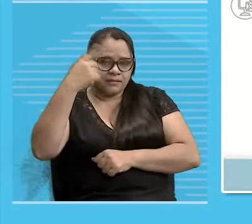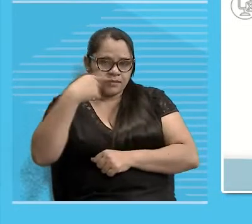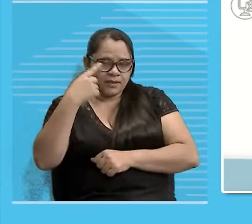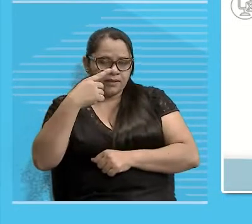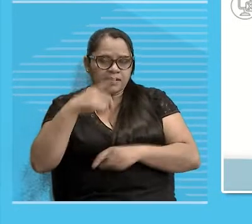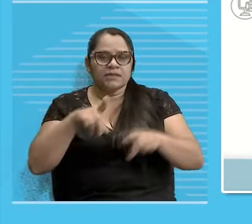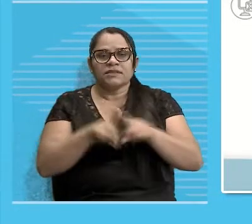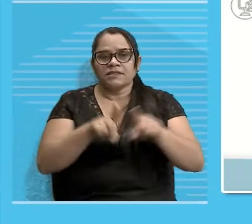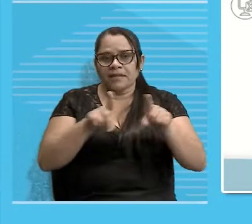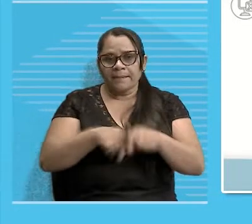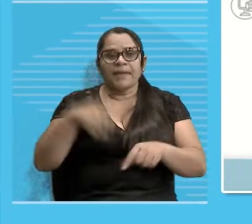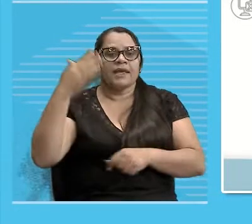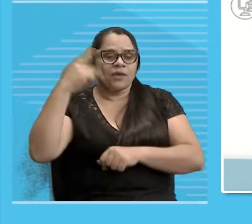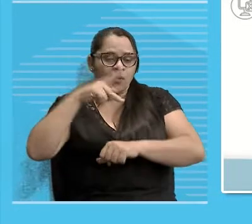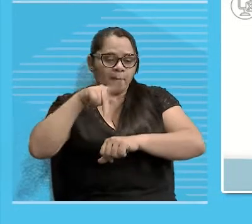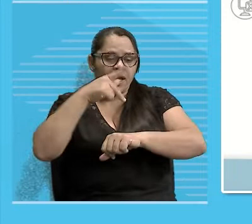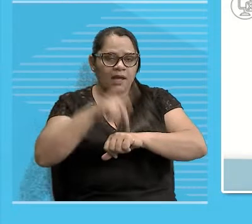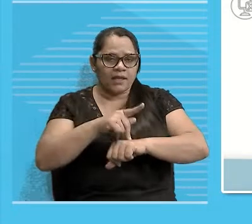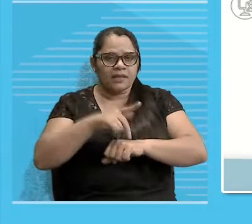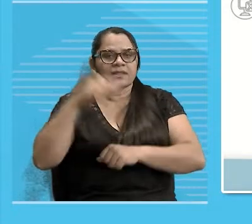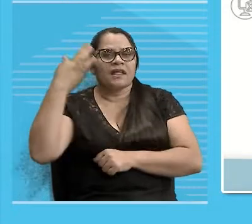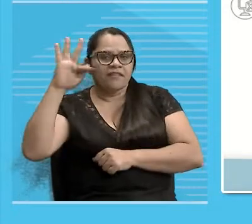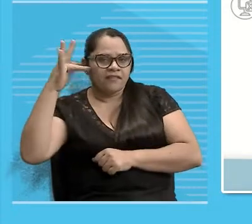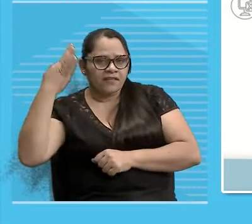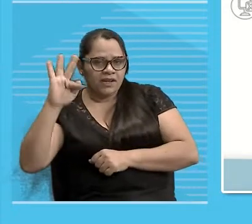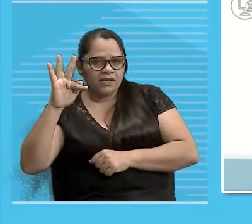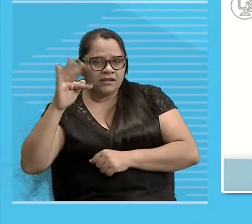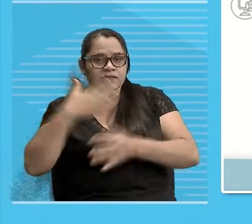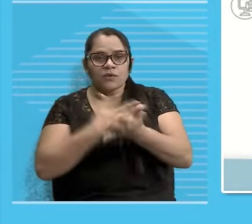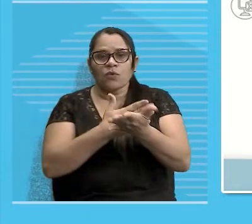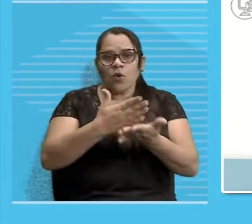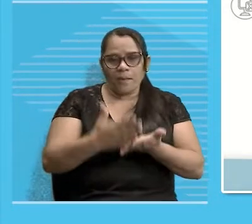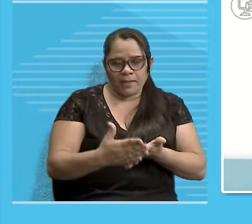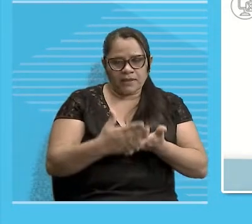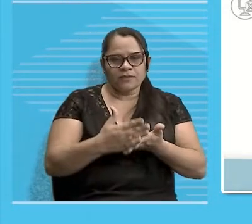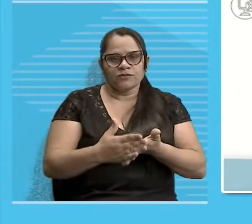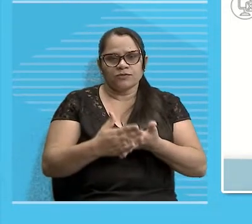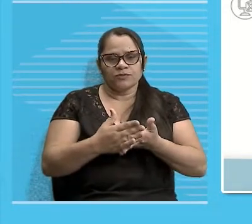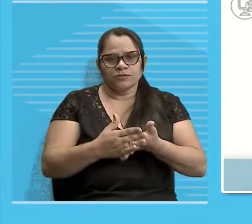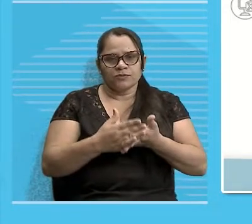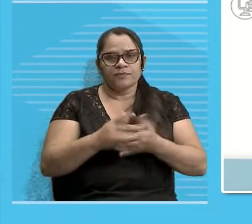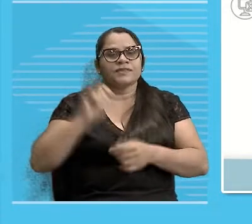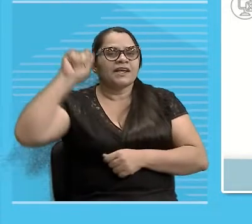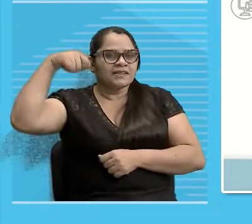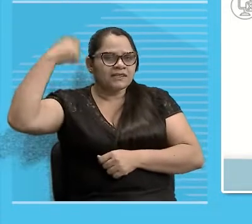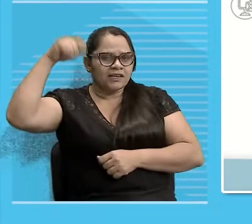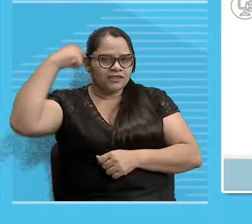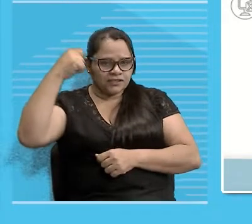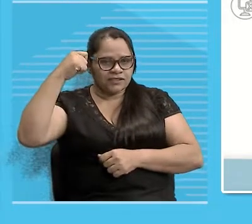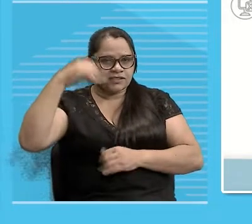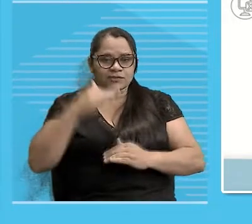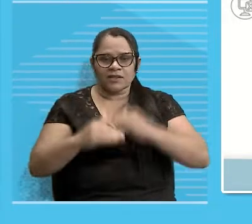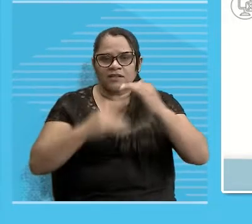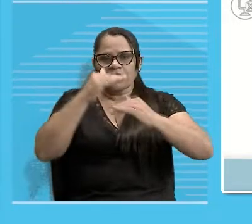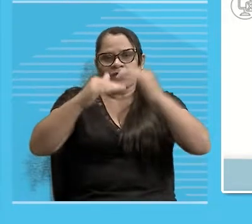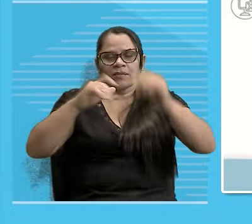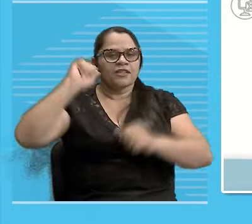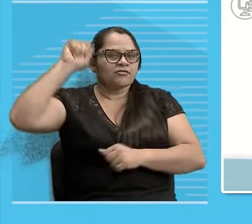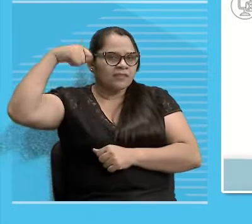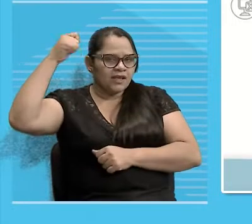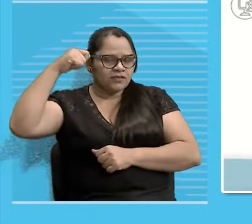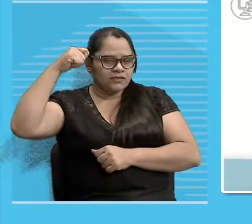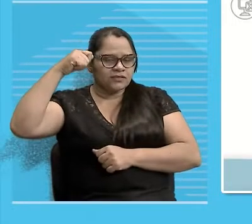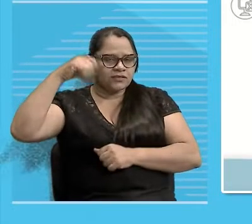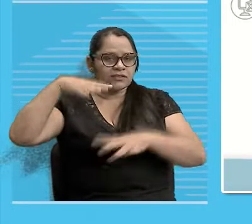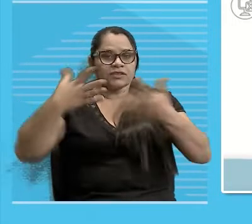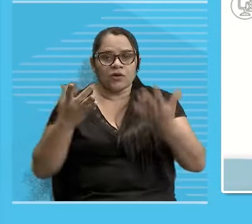a própria França, são os berços desses grandes artistas, né, dessas grandes tendências artísticas. Então,